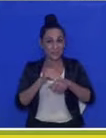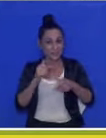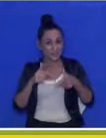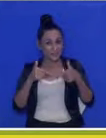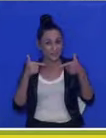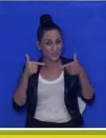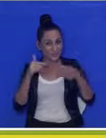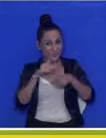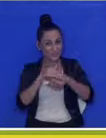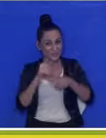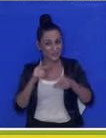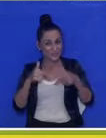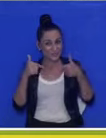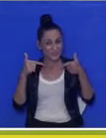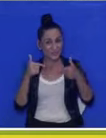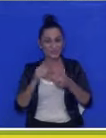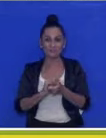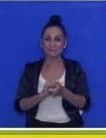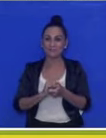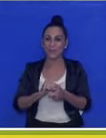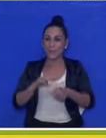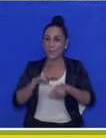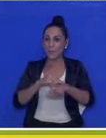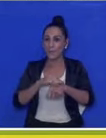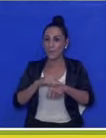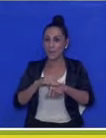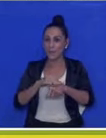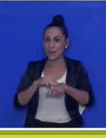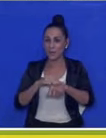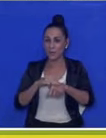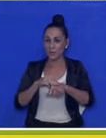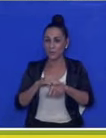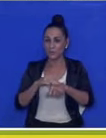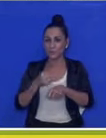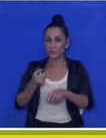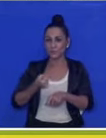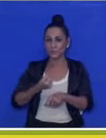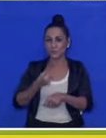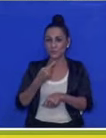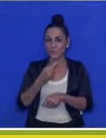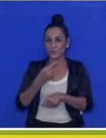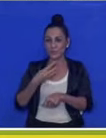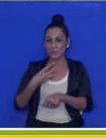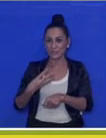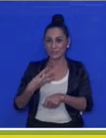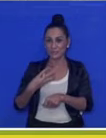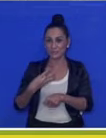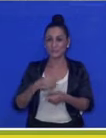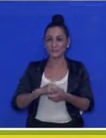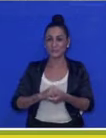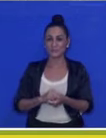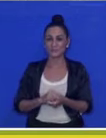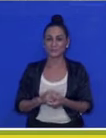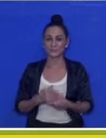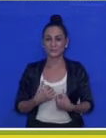Vem sorte, pode chamar que a sorte vem. Bola marrom número 14, marrom 14.